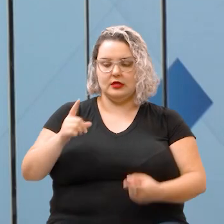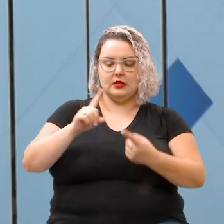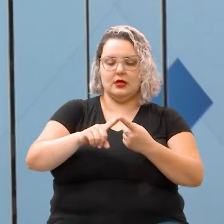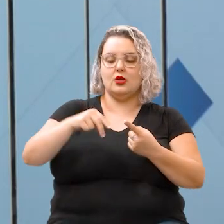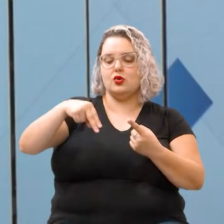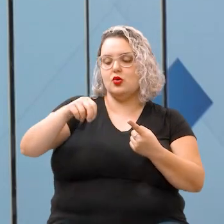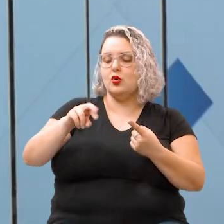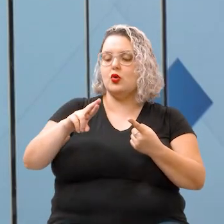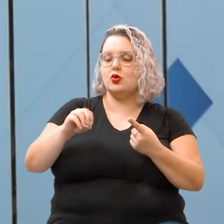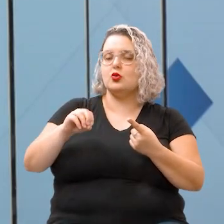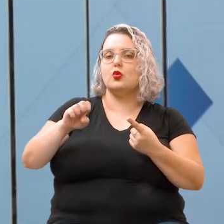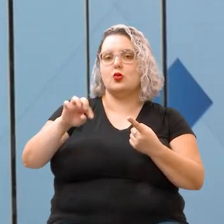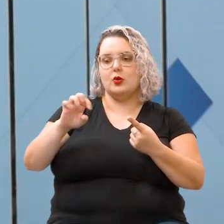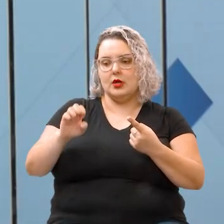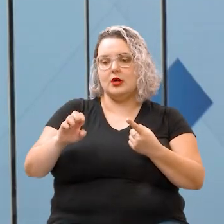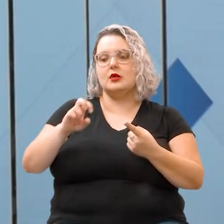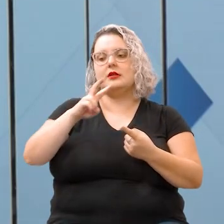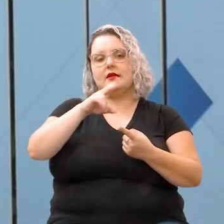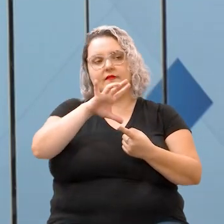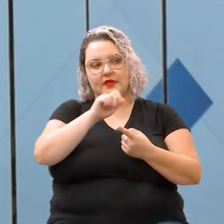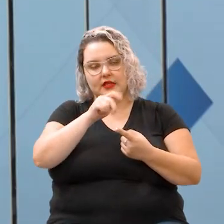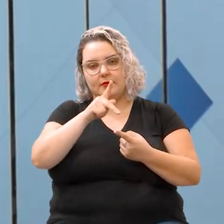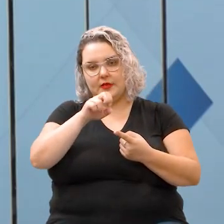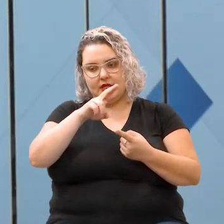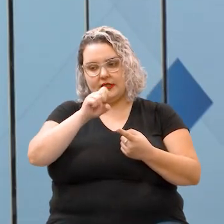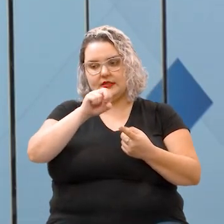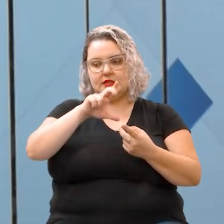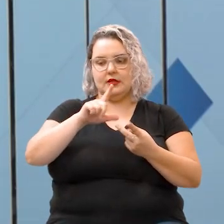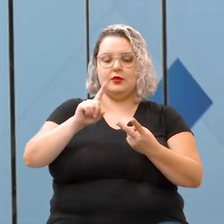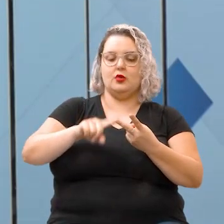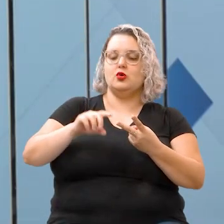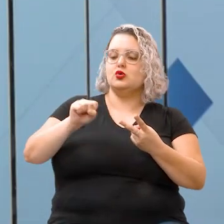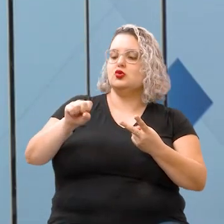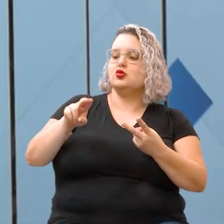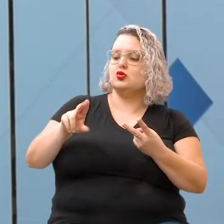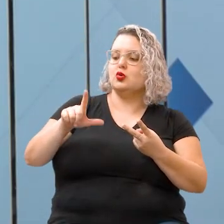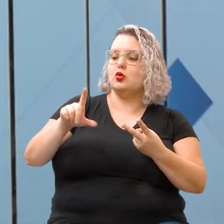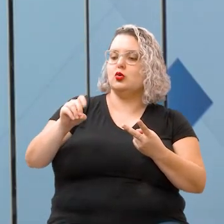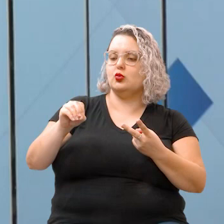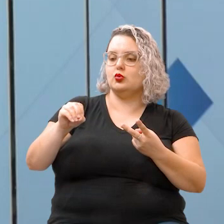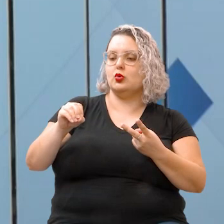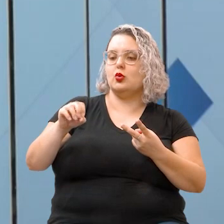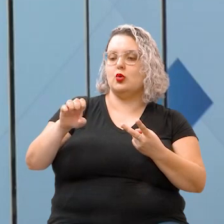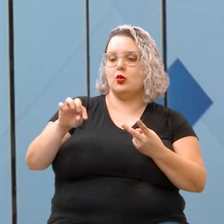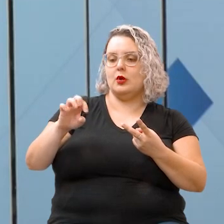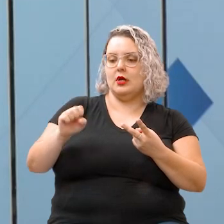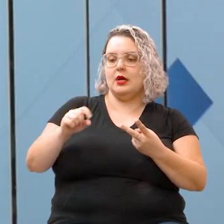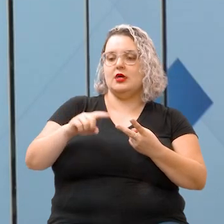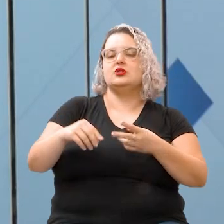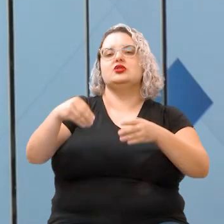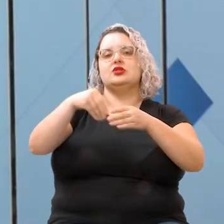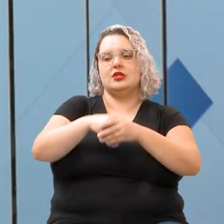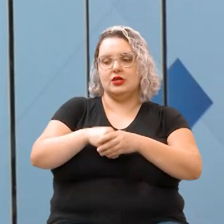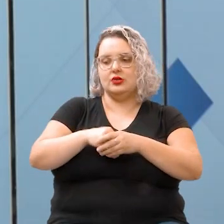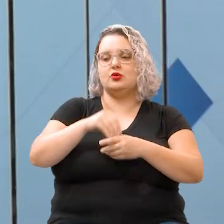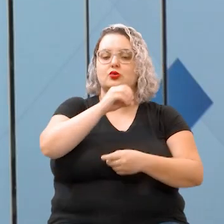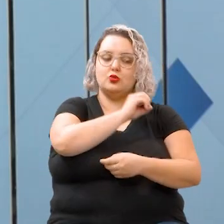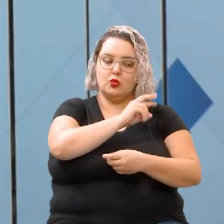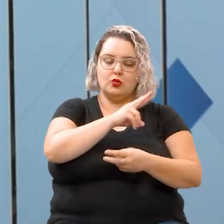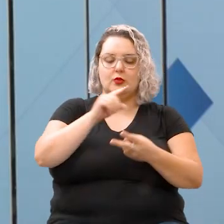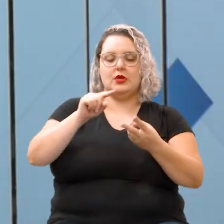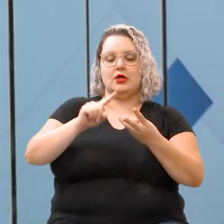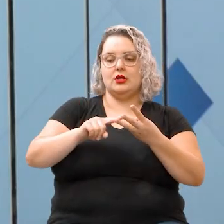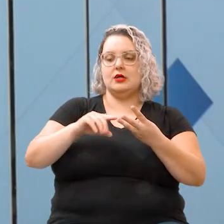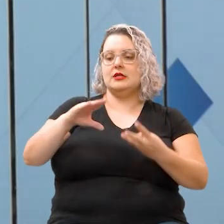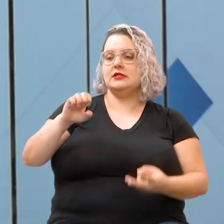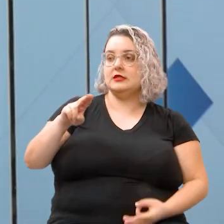da Noroeste, né, que está na Vila Perseu, o CEL Sudoeste, que se localiza dentro do ambulatório do CEL Ouro Verde, tem o